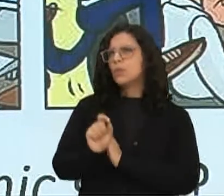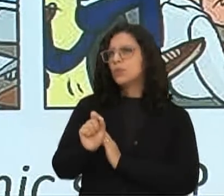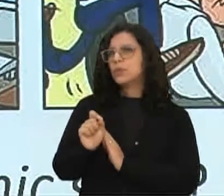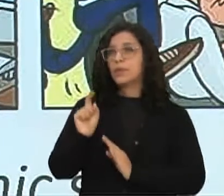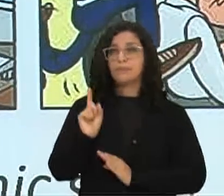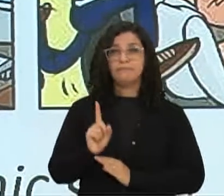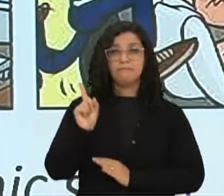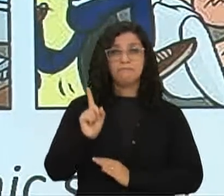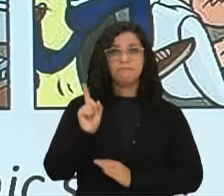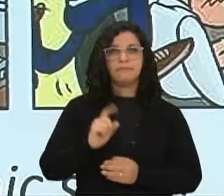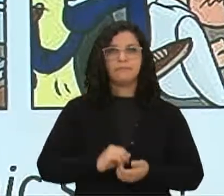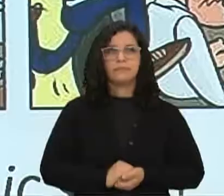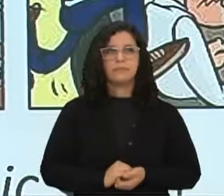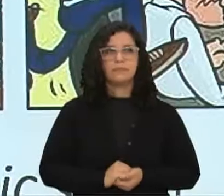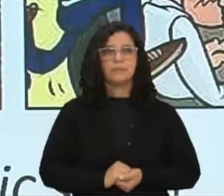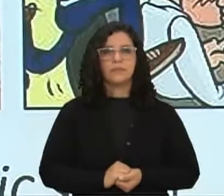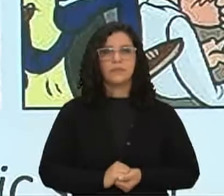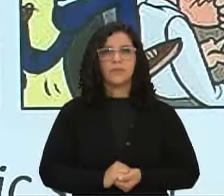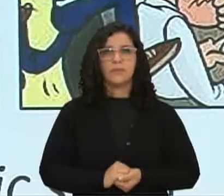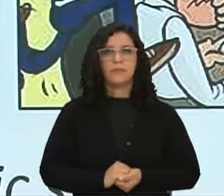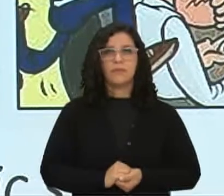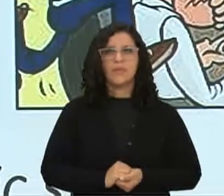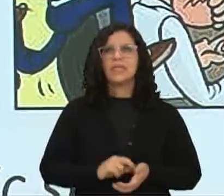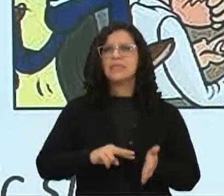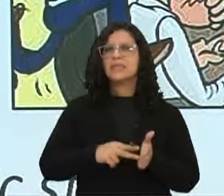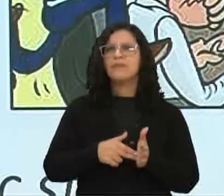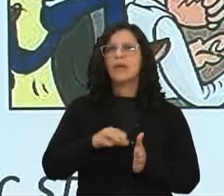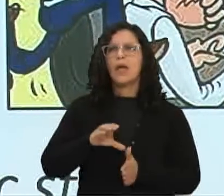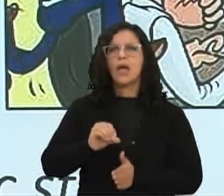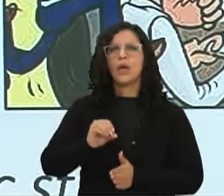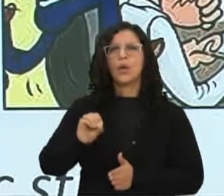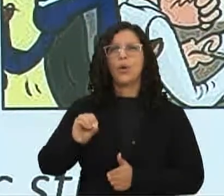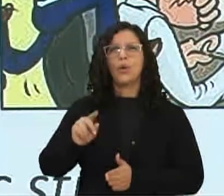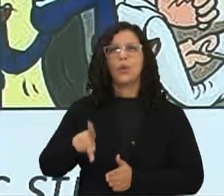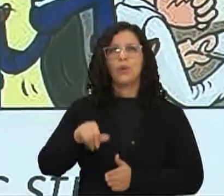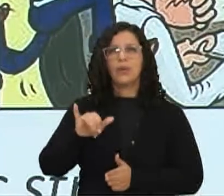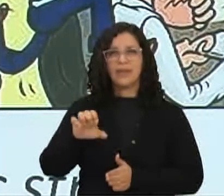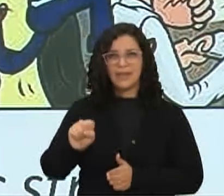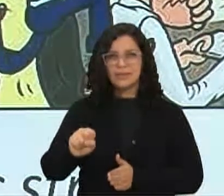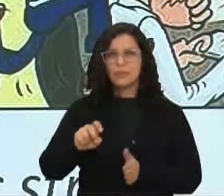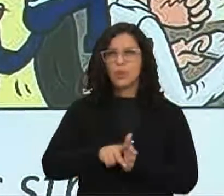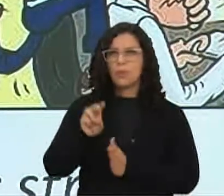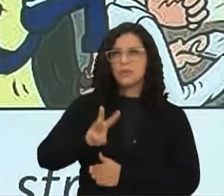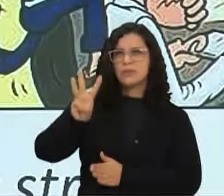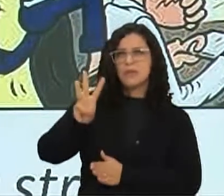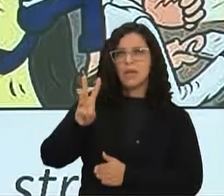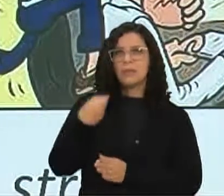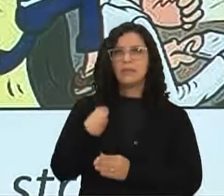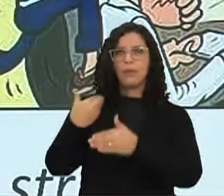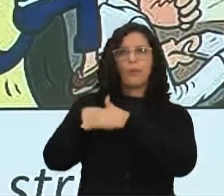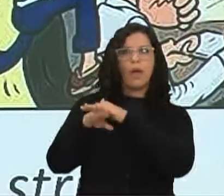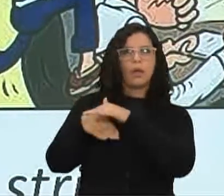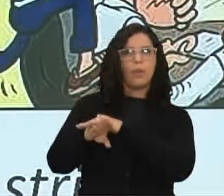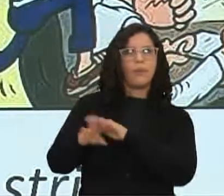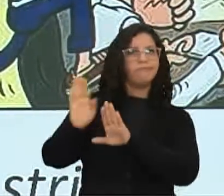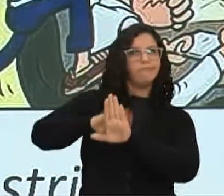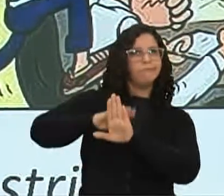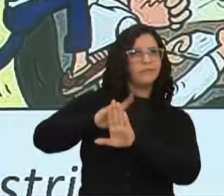the cookies? Você limpou as cookies? Cookies são aqueles arquivos que quando a gente abre um site, ele fica ali por